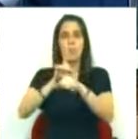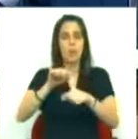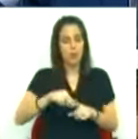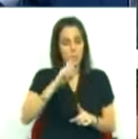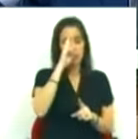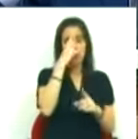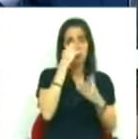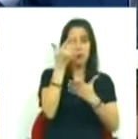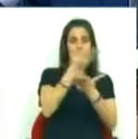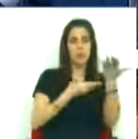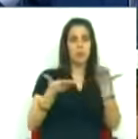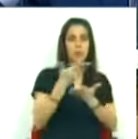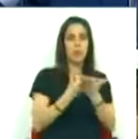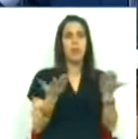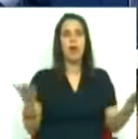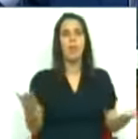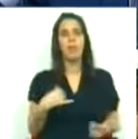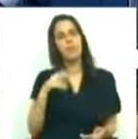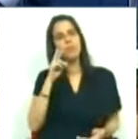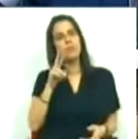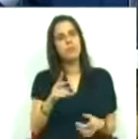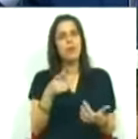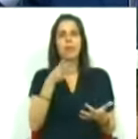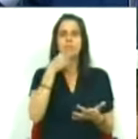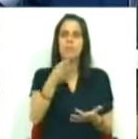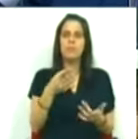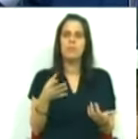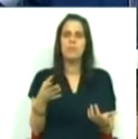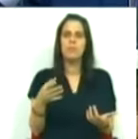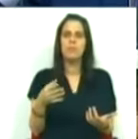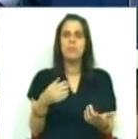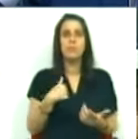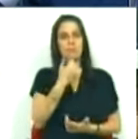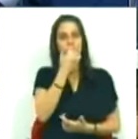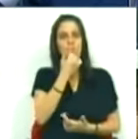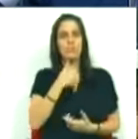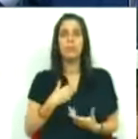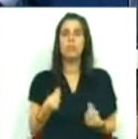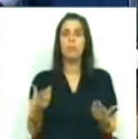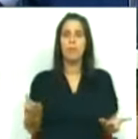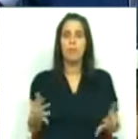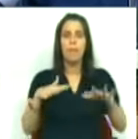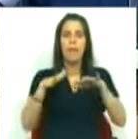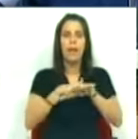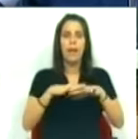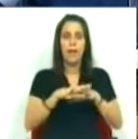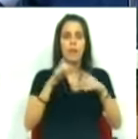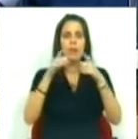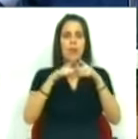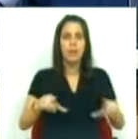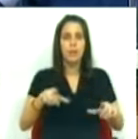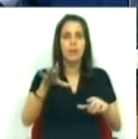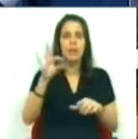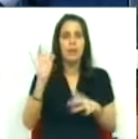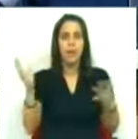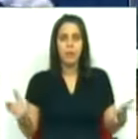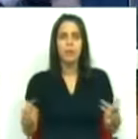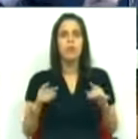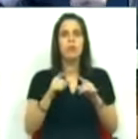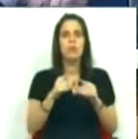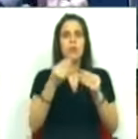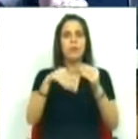diplomacia económica. Vi referências que me agradaram muito à rede Lusolileitos, a